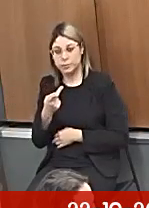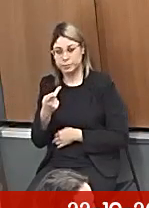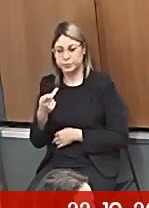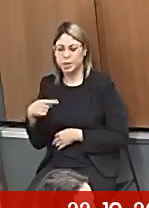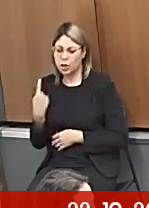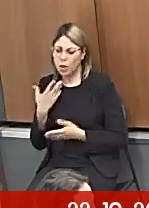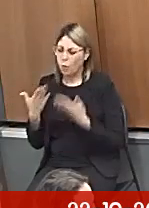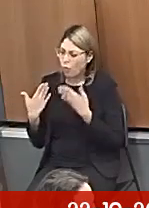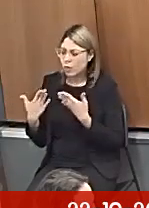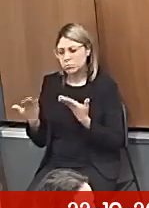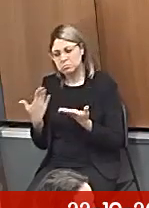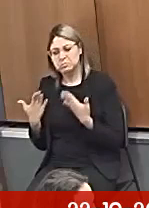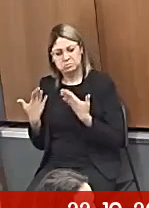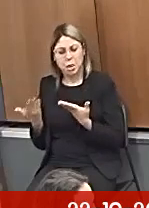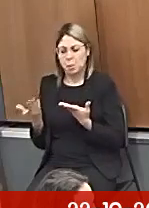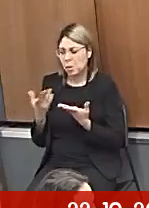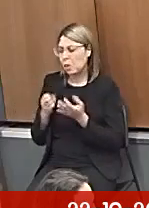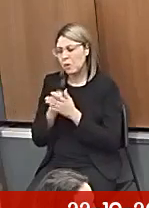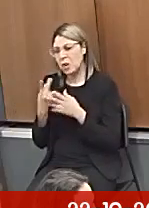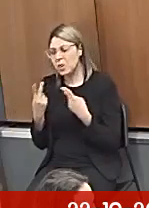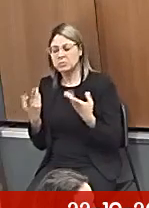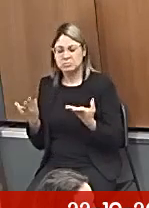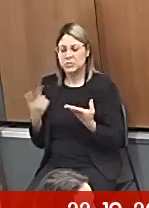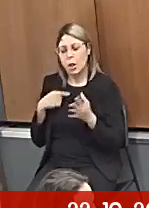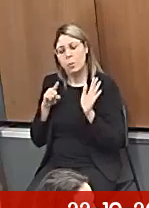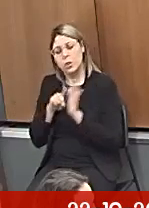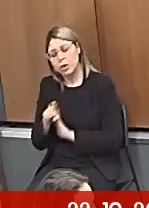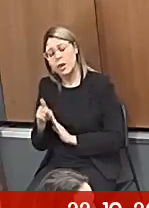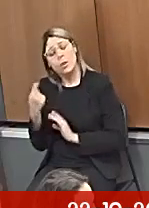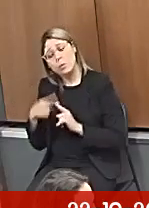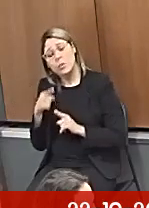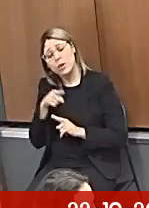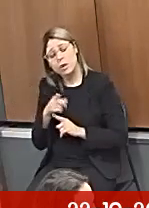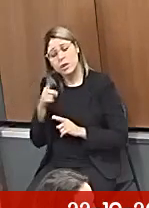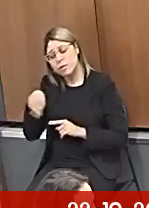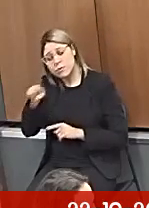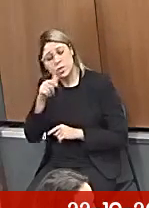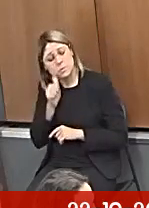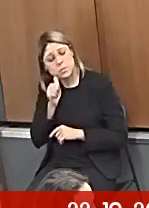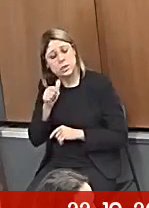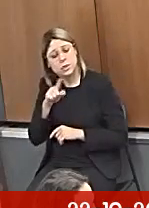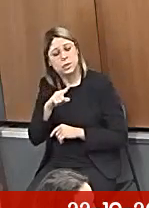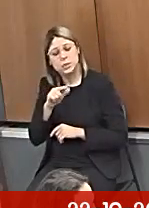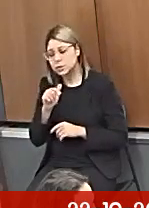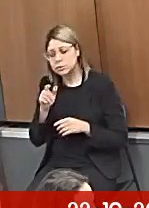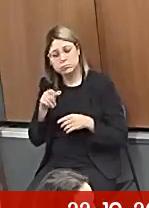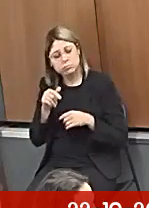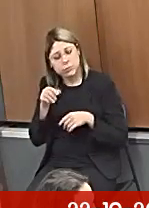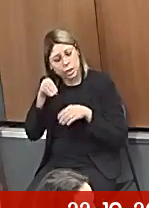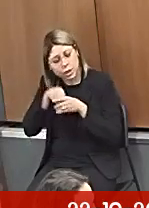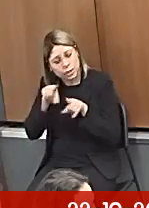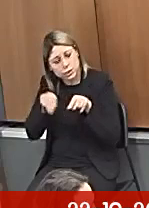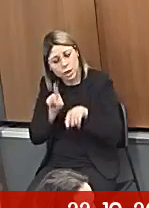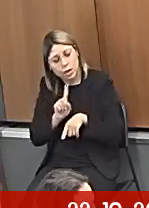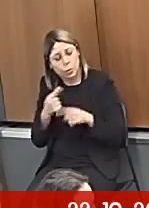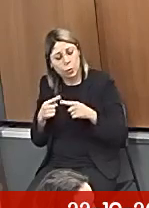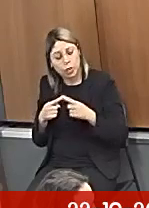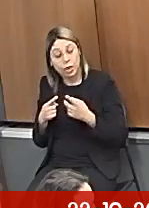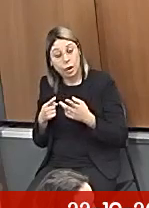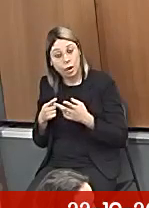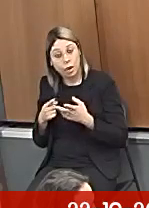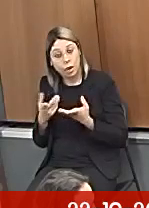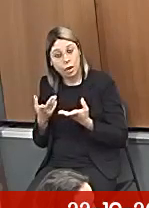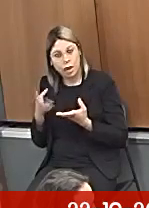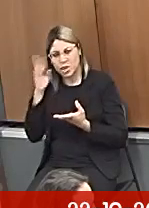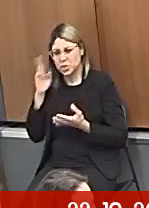gente comentando, conversando vários assuntos, eu perguntando para ela por que que elas estavam fora de sala de aula. A